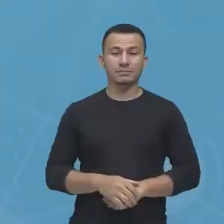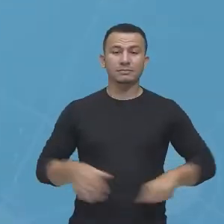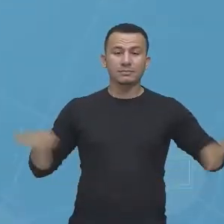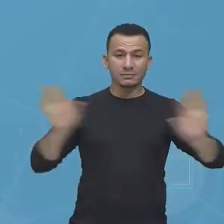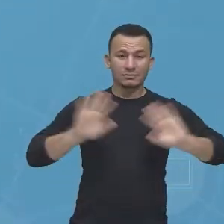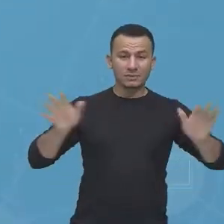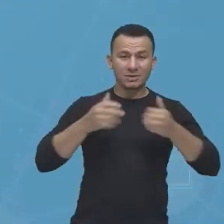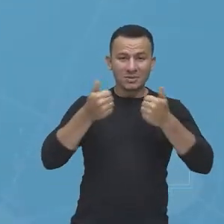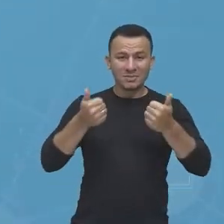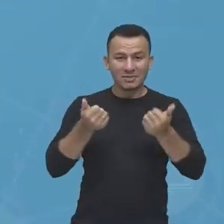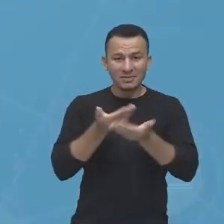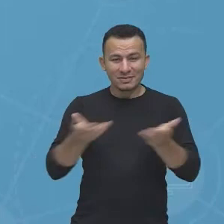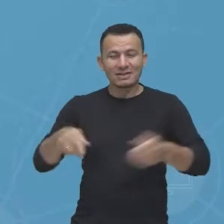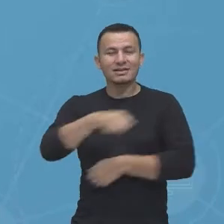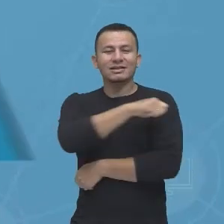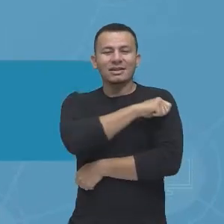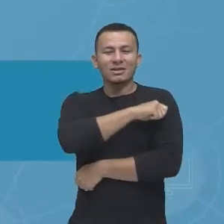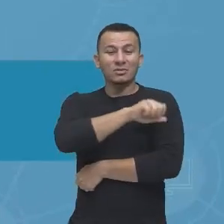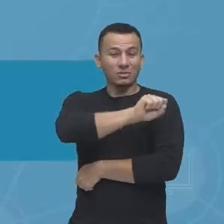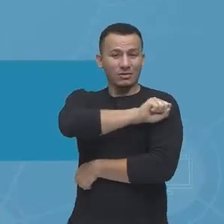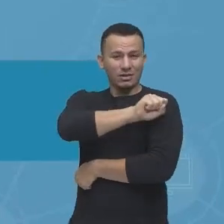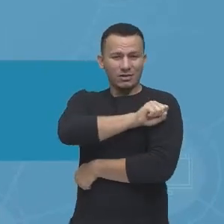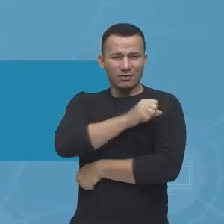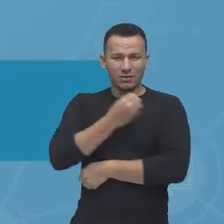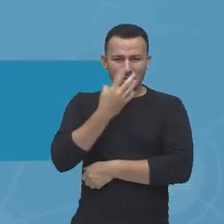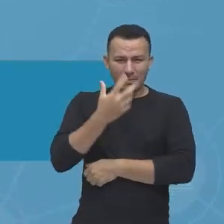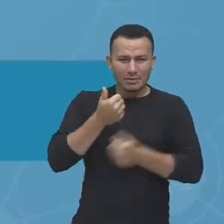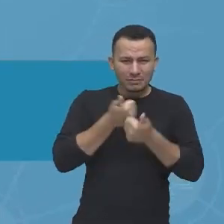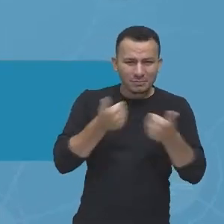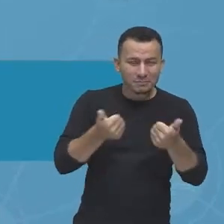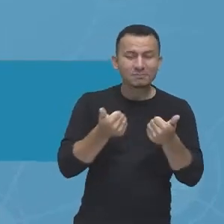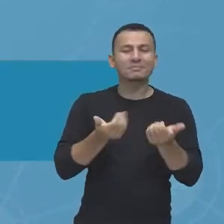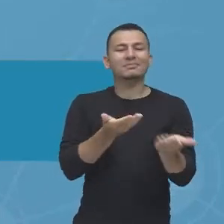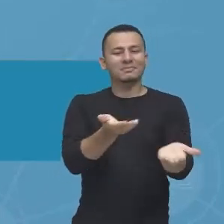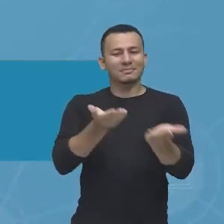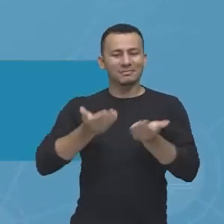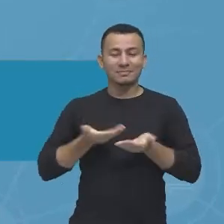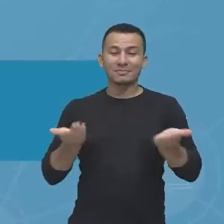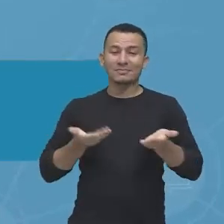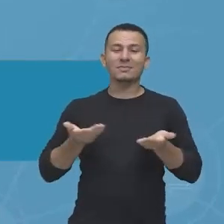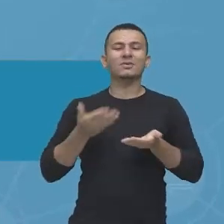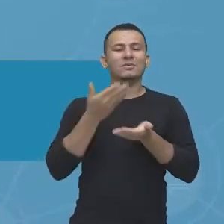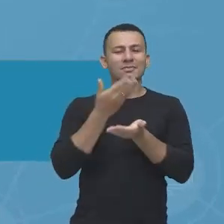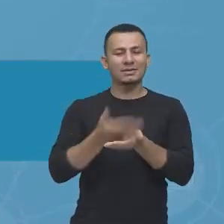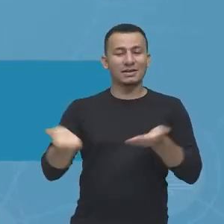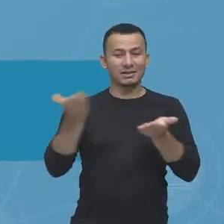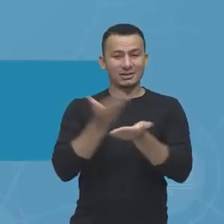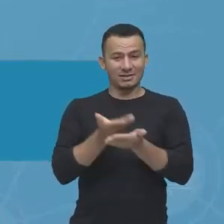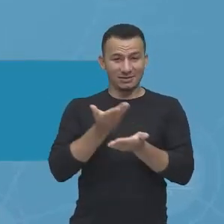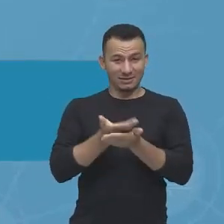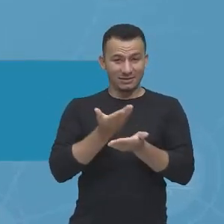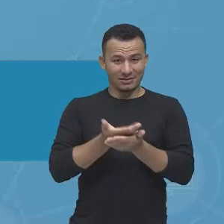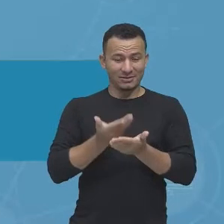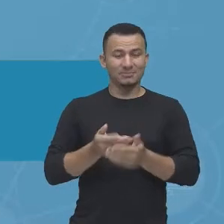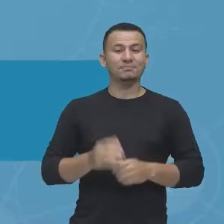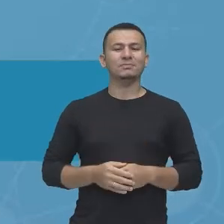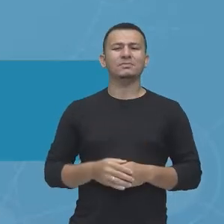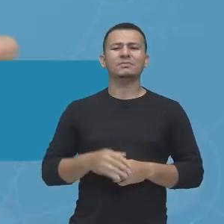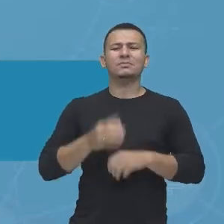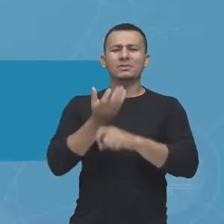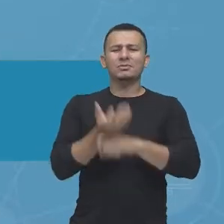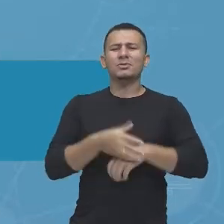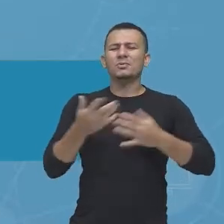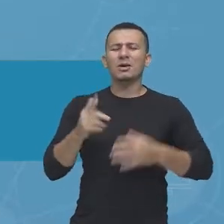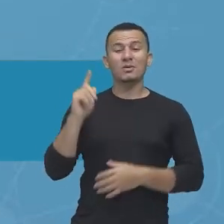E aí, pessoal do 8º ano, tudo bem com vocês? Sejam todos bem-vindos. Vamos começar mais uma aula aqui no 8º ano, aula de Geografia. Eu sou o